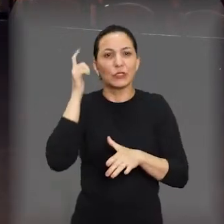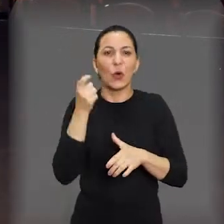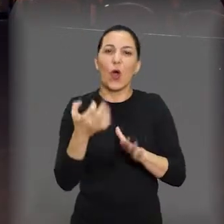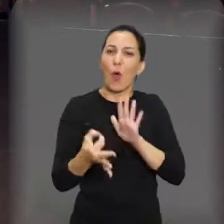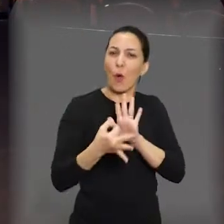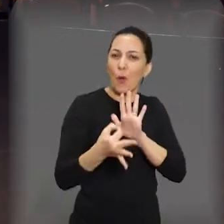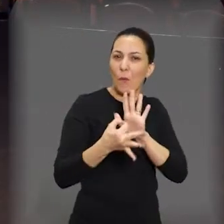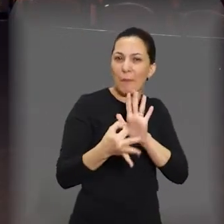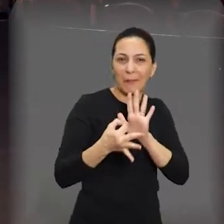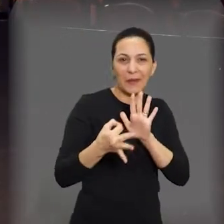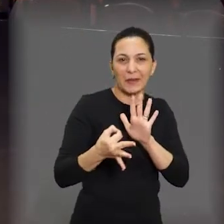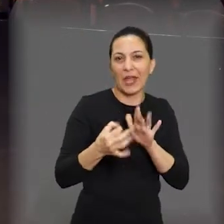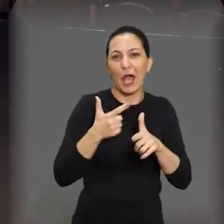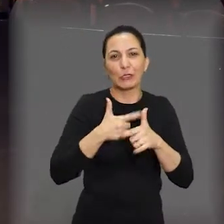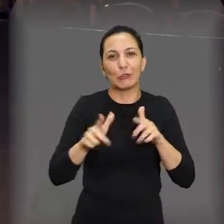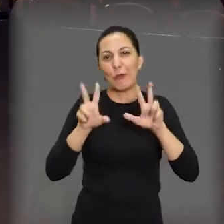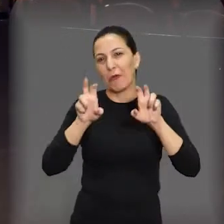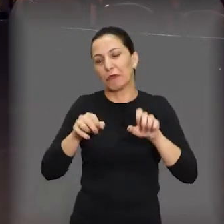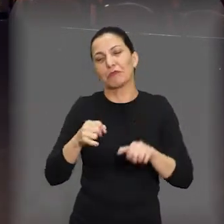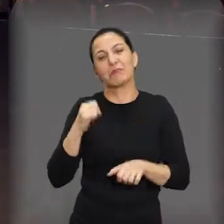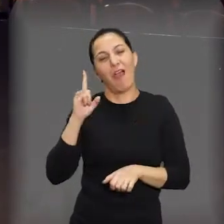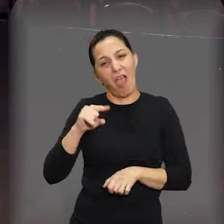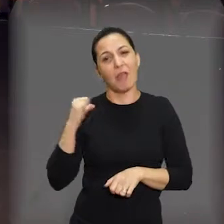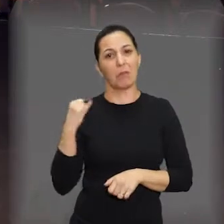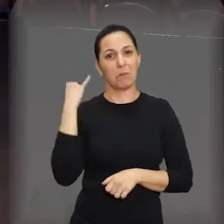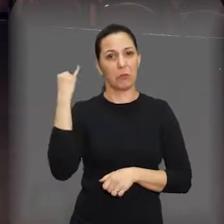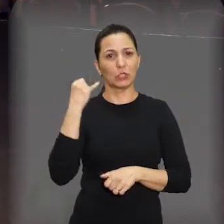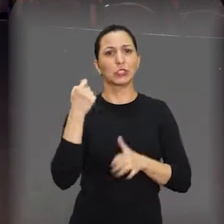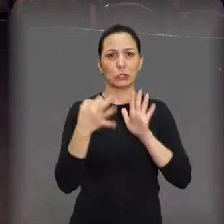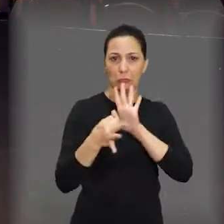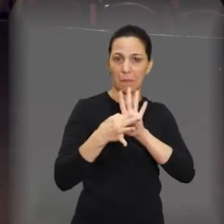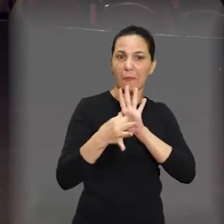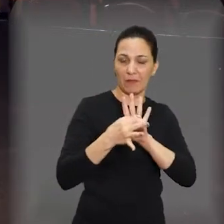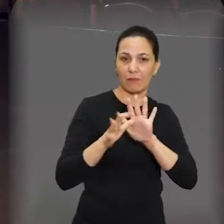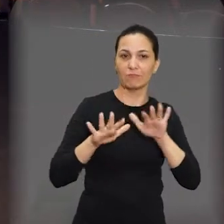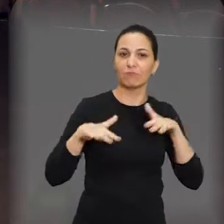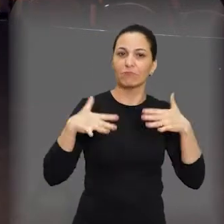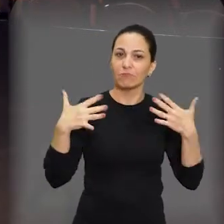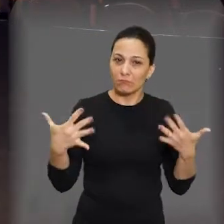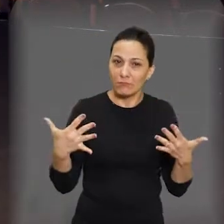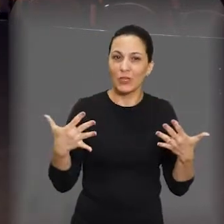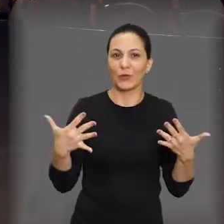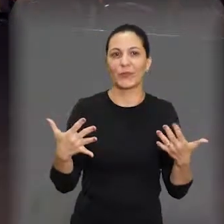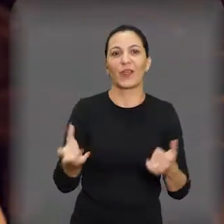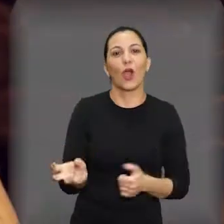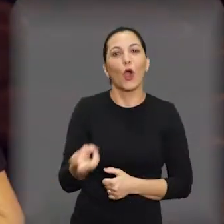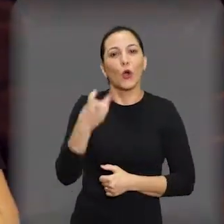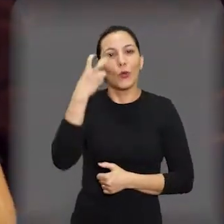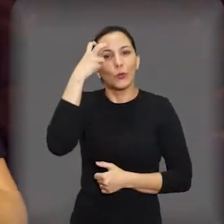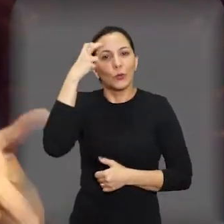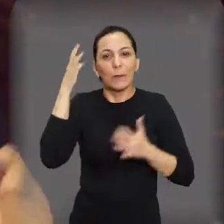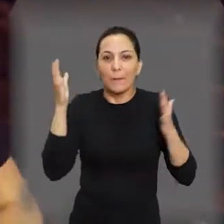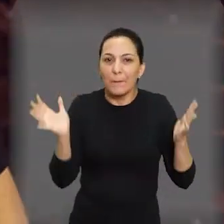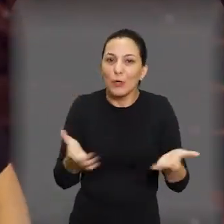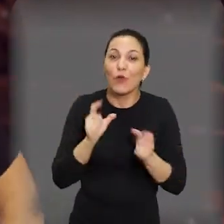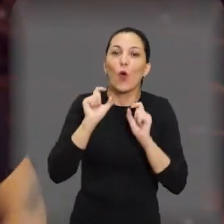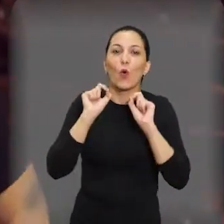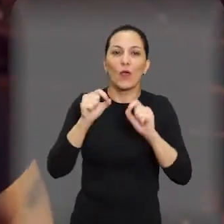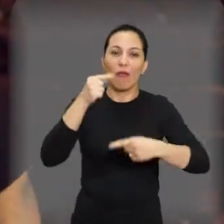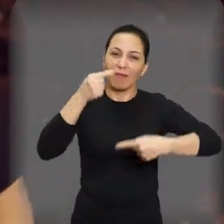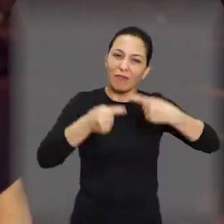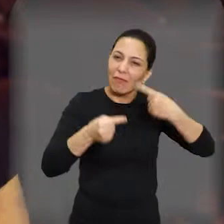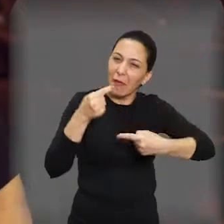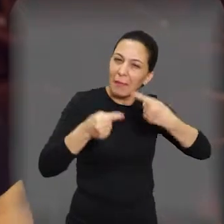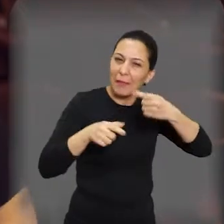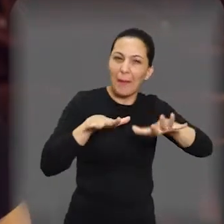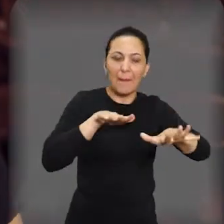e as pessoas, porque falou aquilo, até criticar aquilo é importante, esse debate. Então, eu acho que